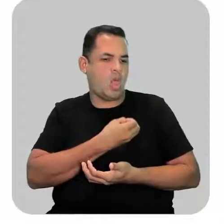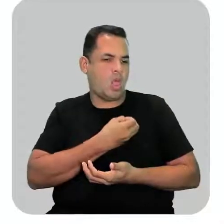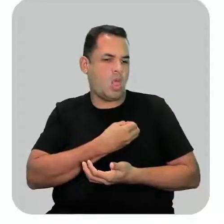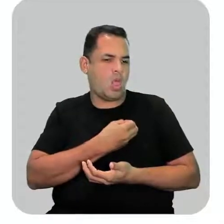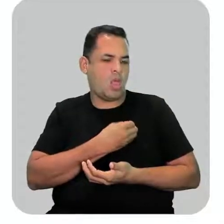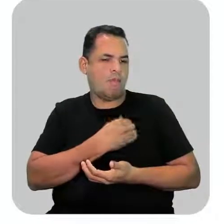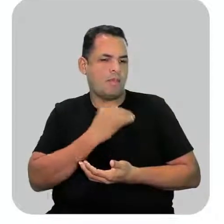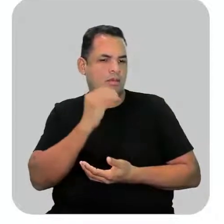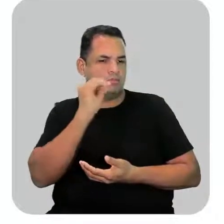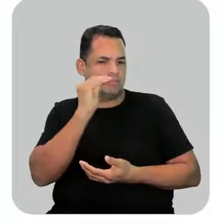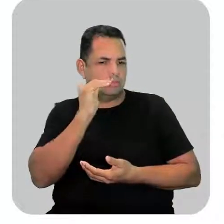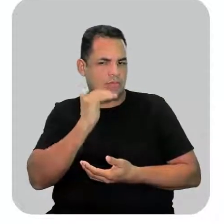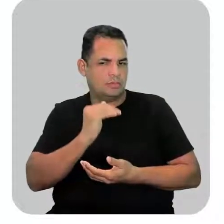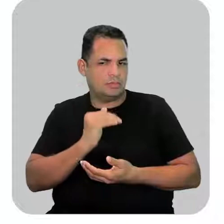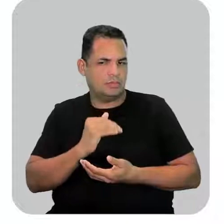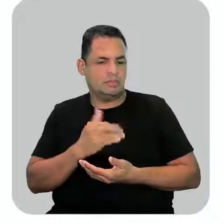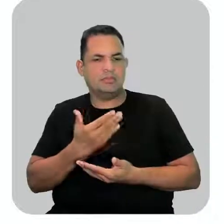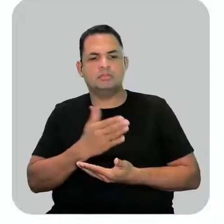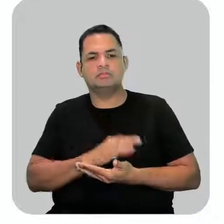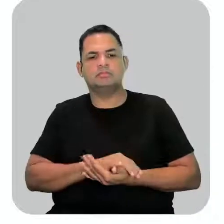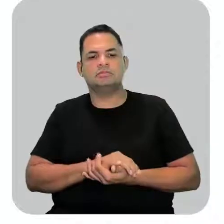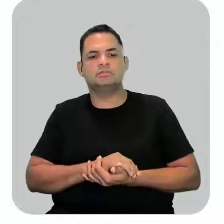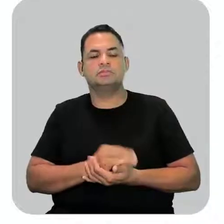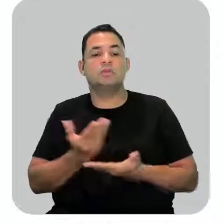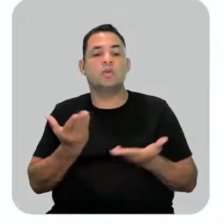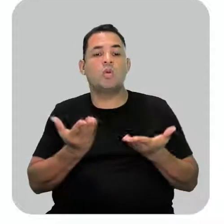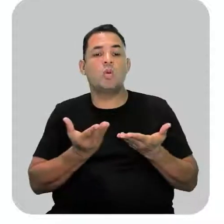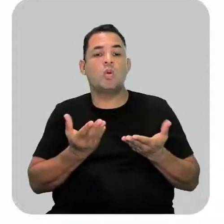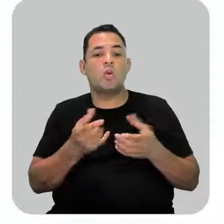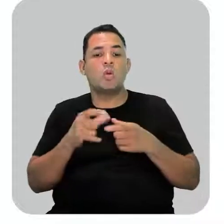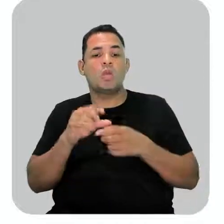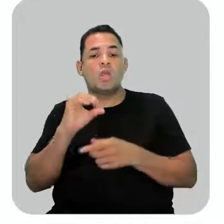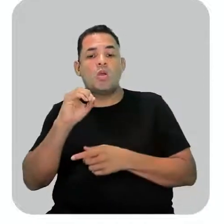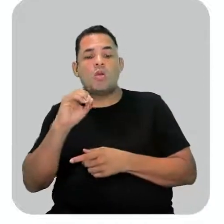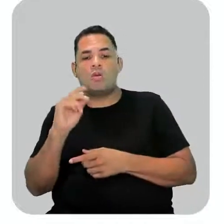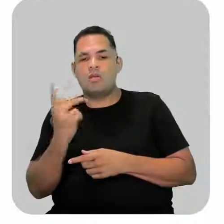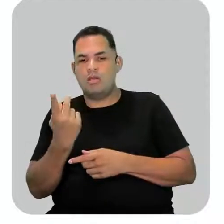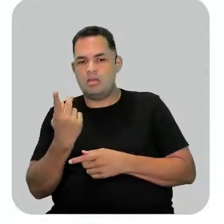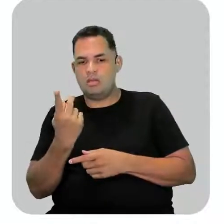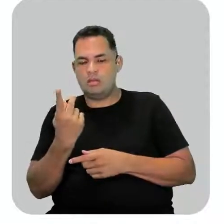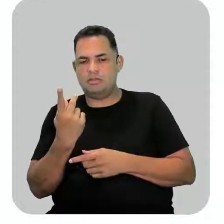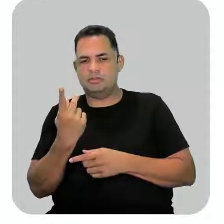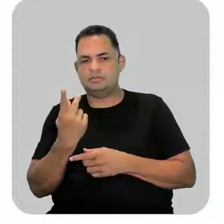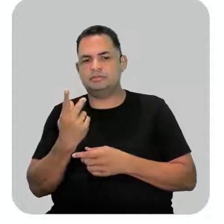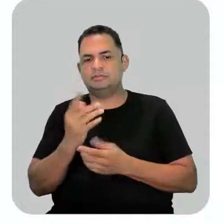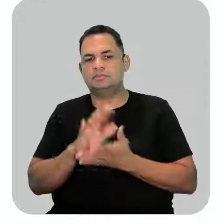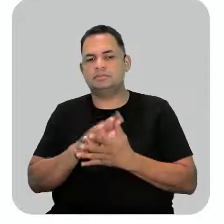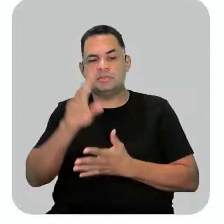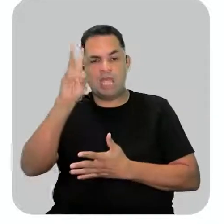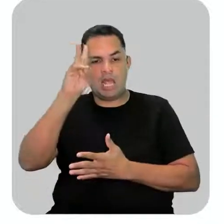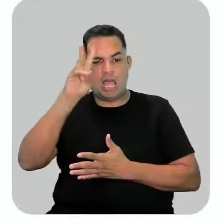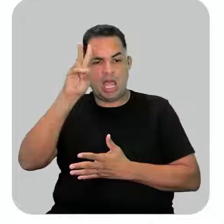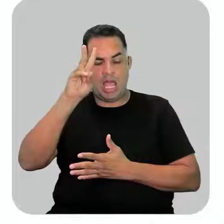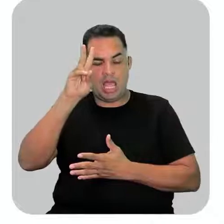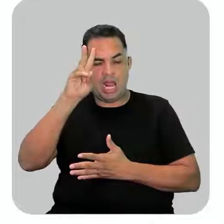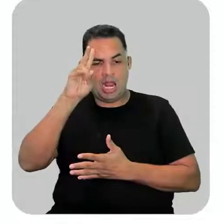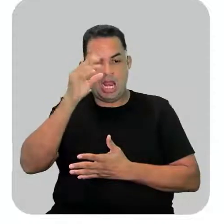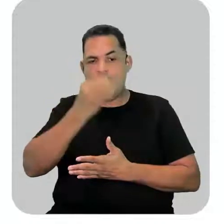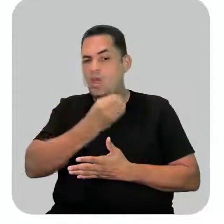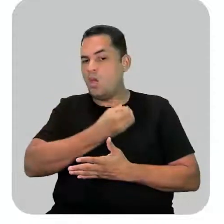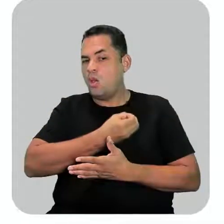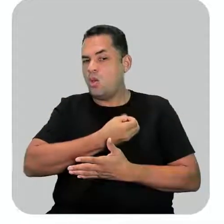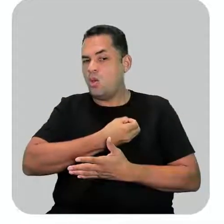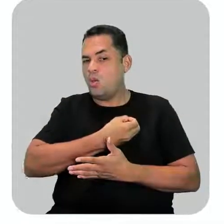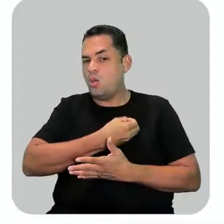para mostrar onde a minha hidroxila se encontra. Lembrando, o número